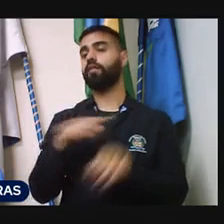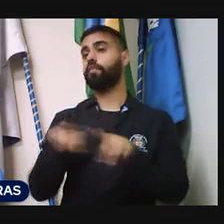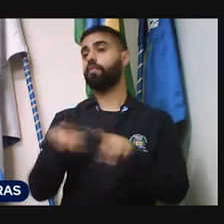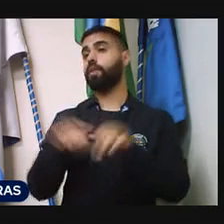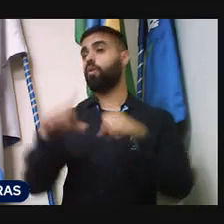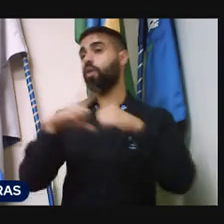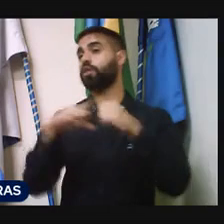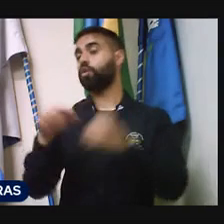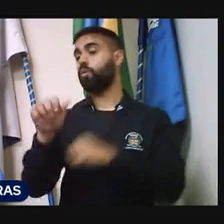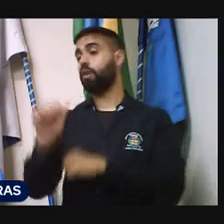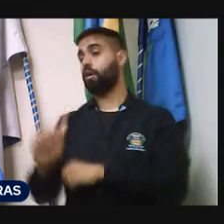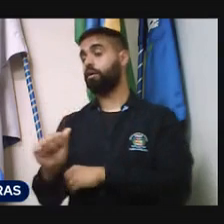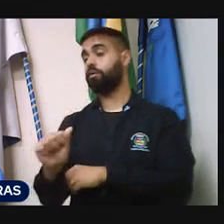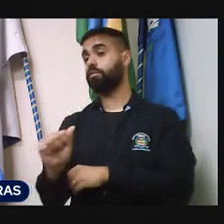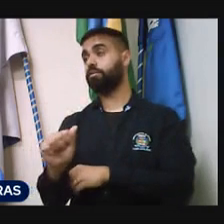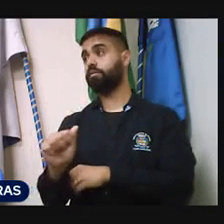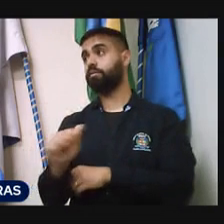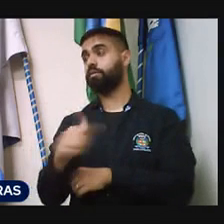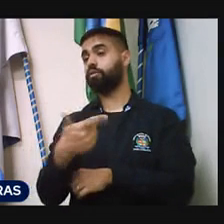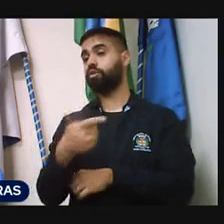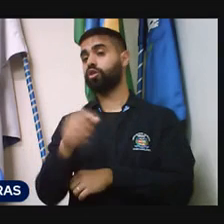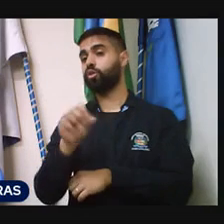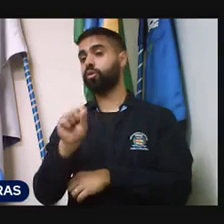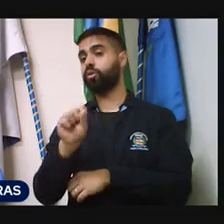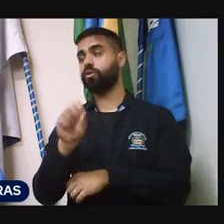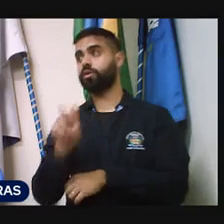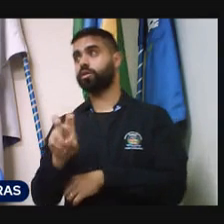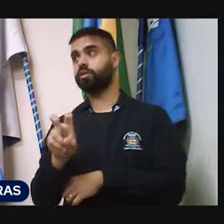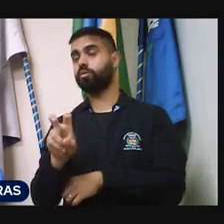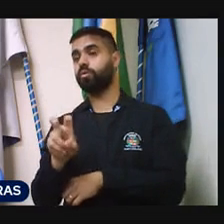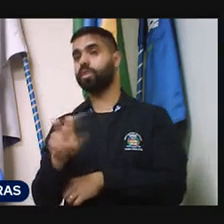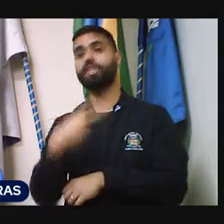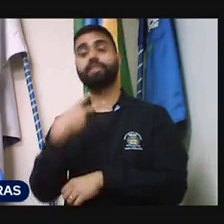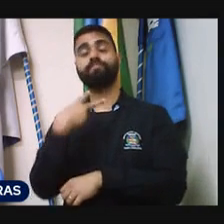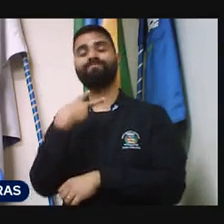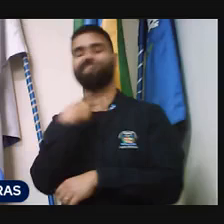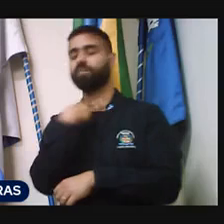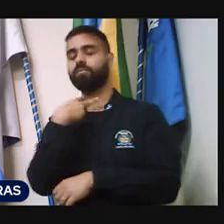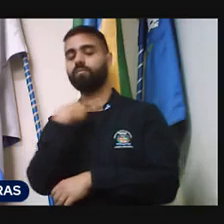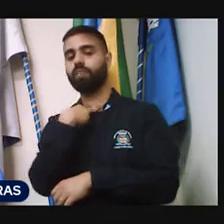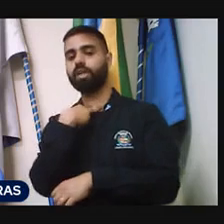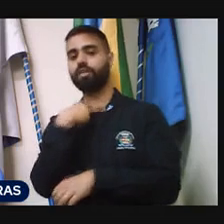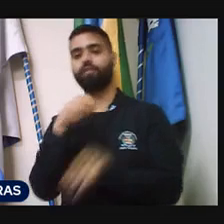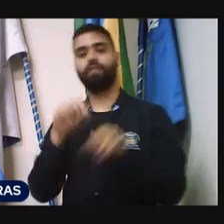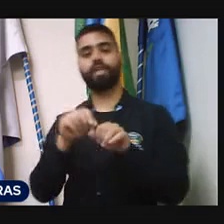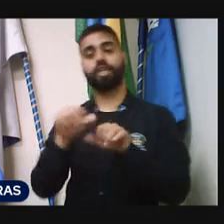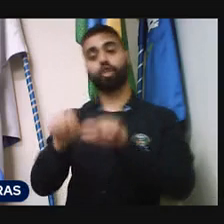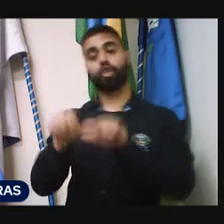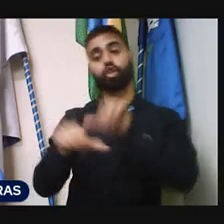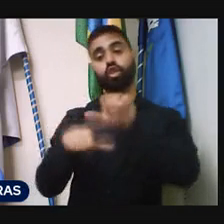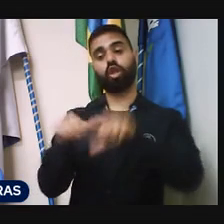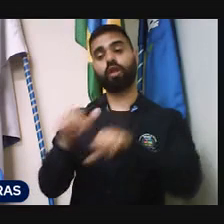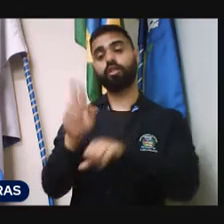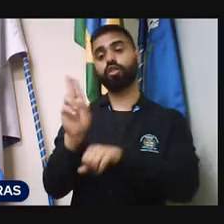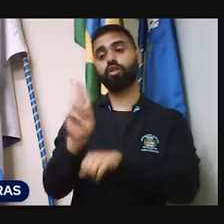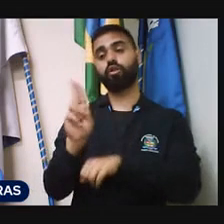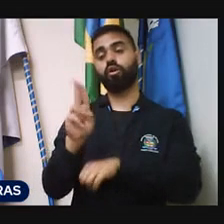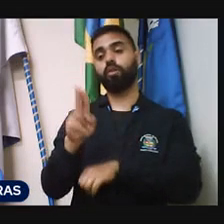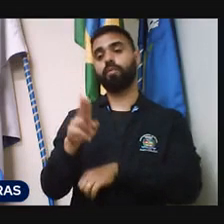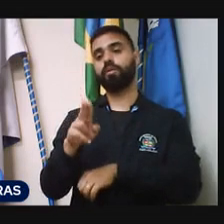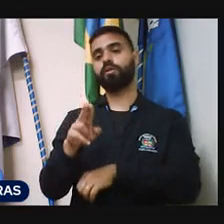artigo a-285 a não permite mudança de nome do logradouro